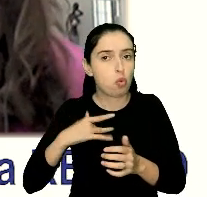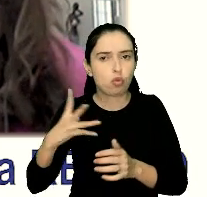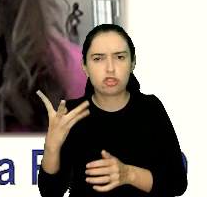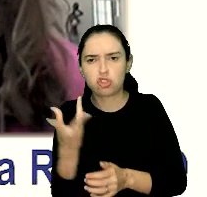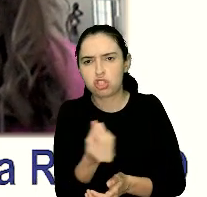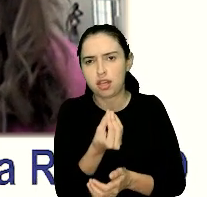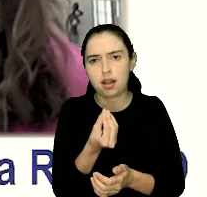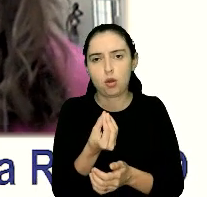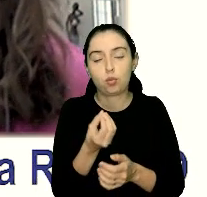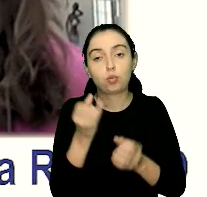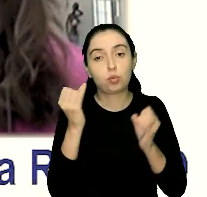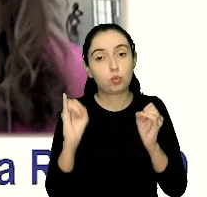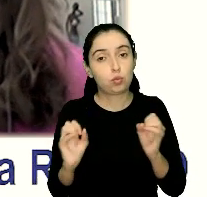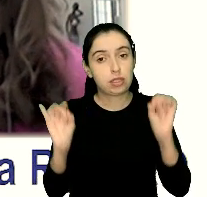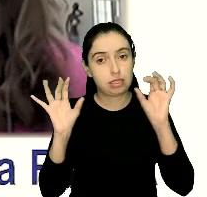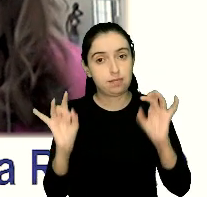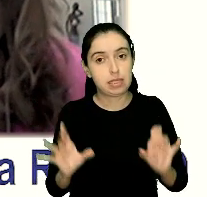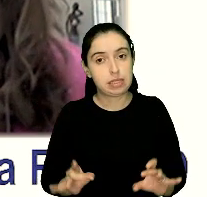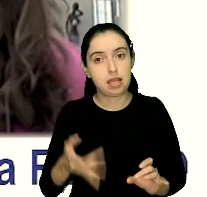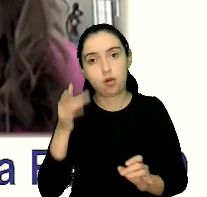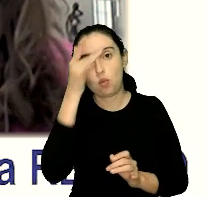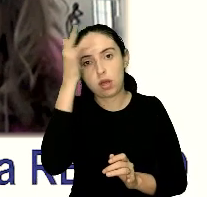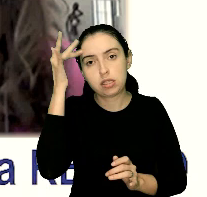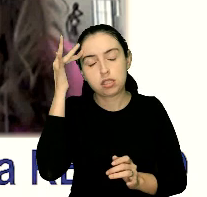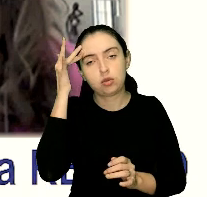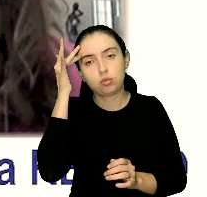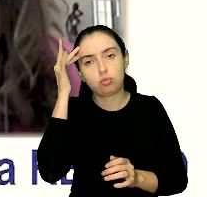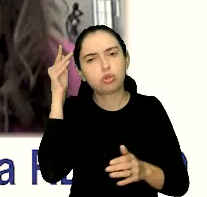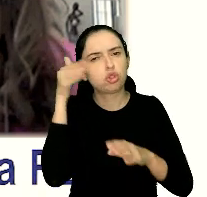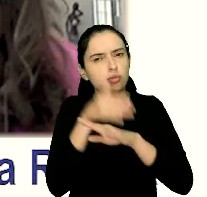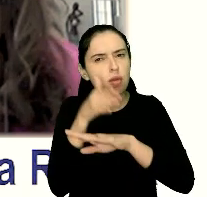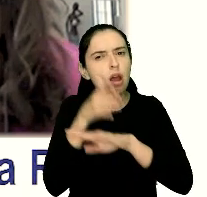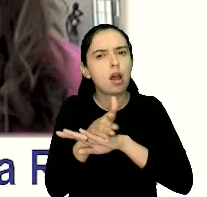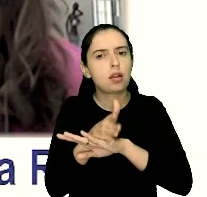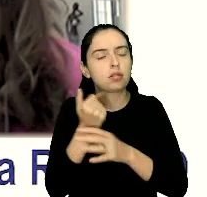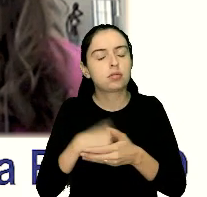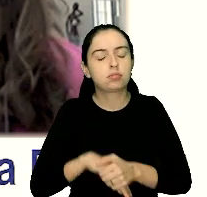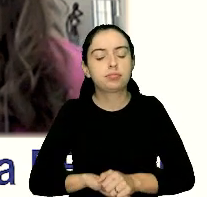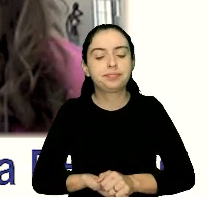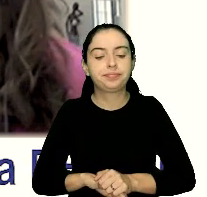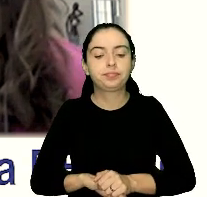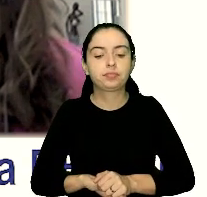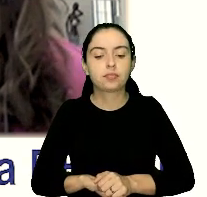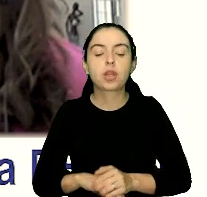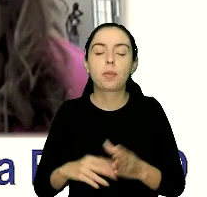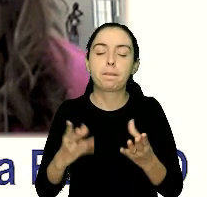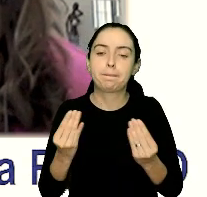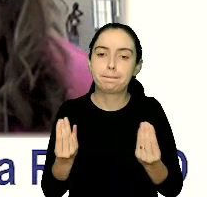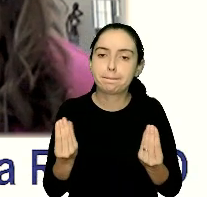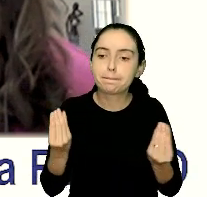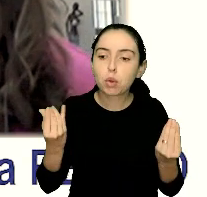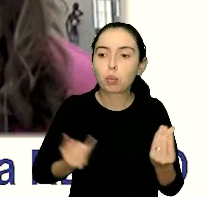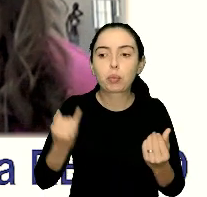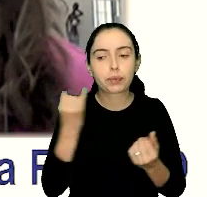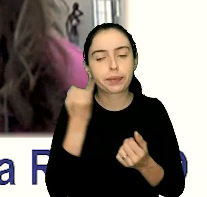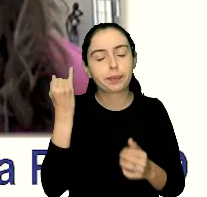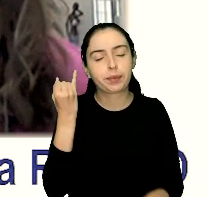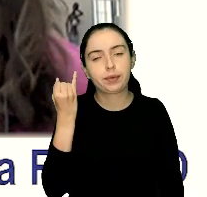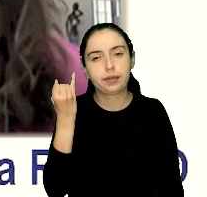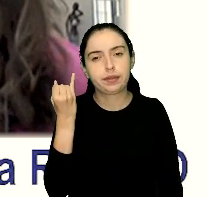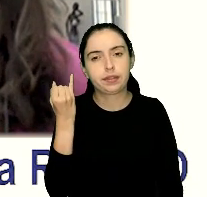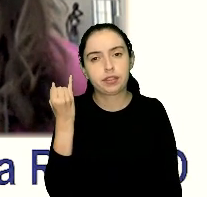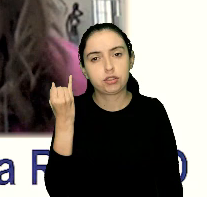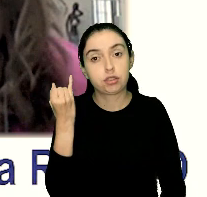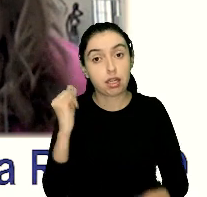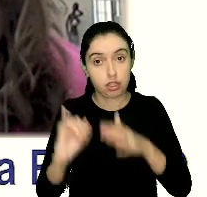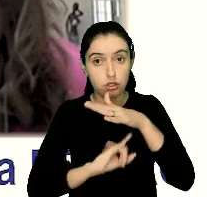mental, atua de forma decisiva. E é muito importante que a instituição cuide para isso,